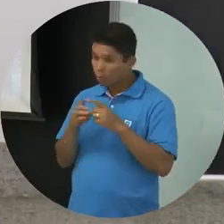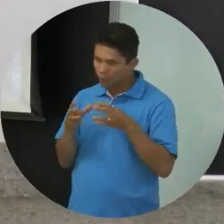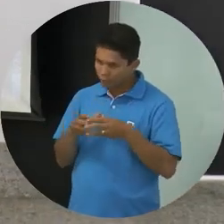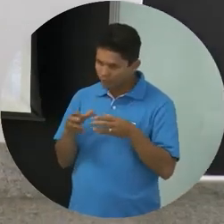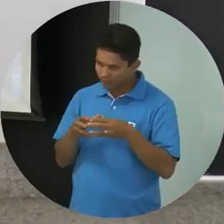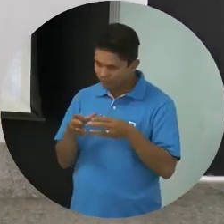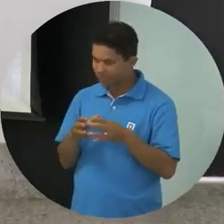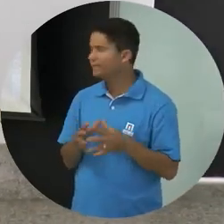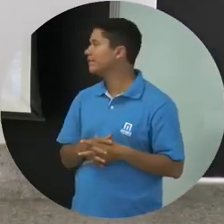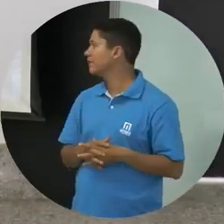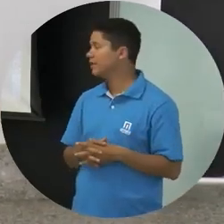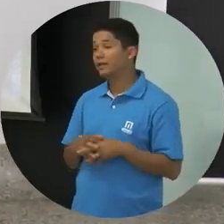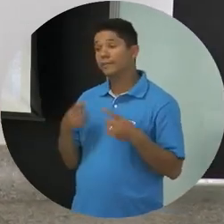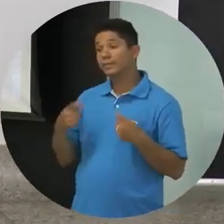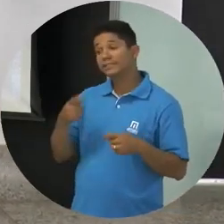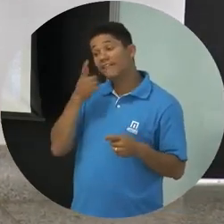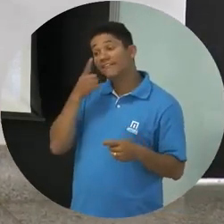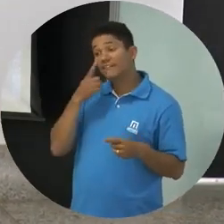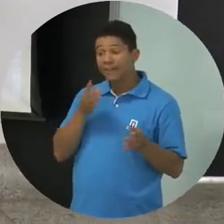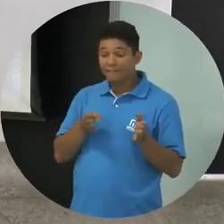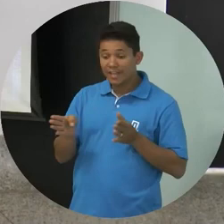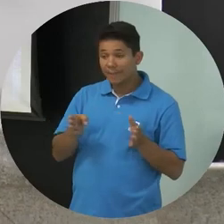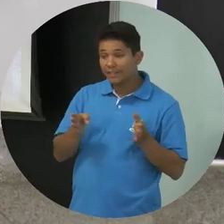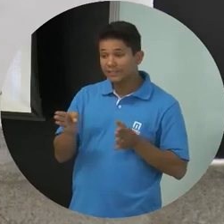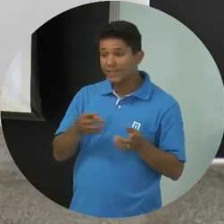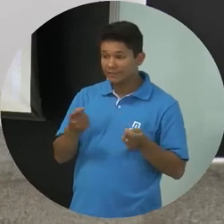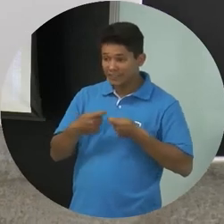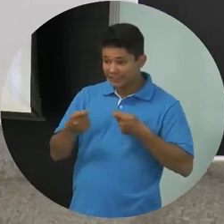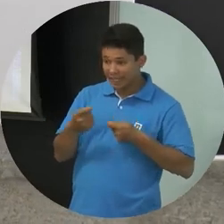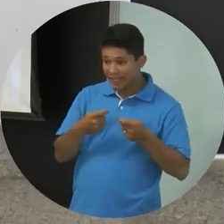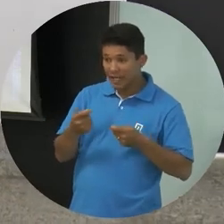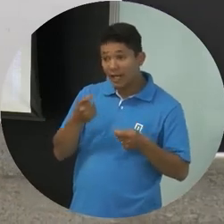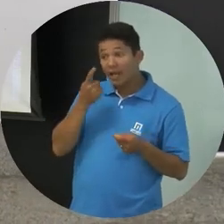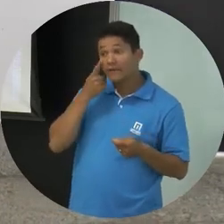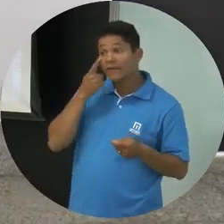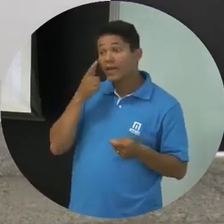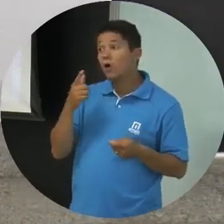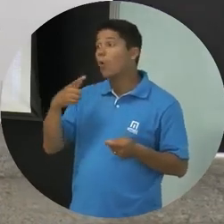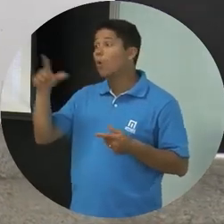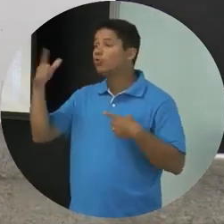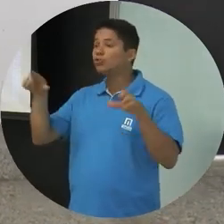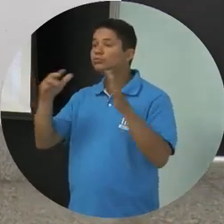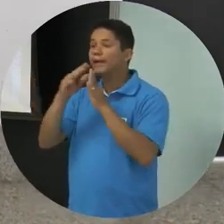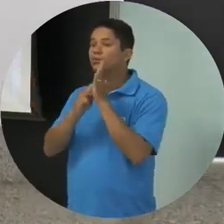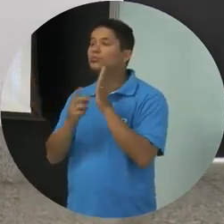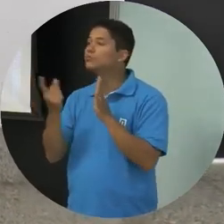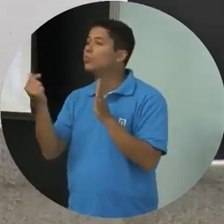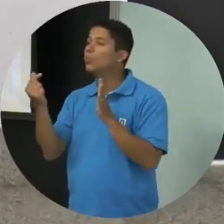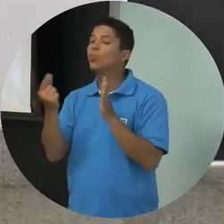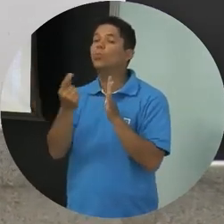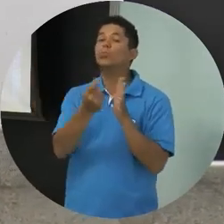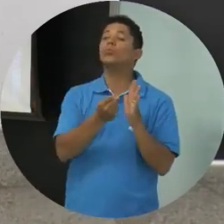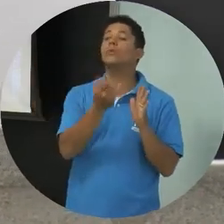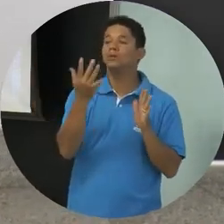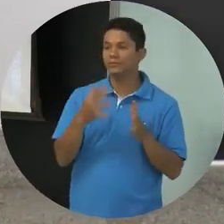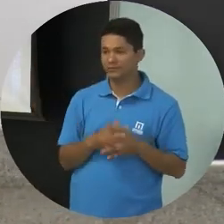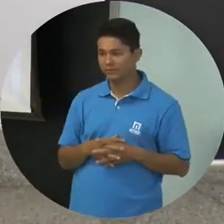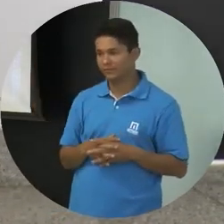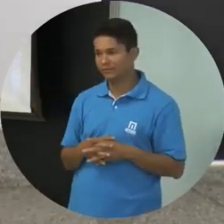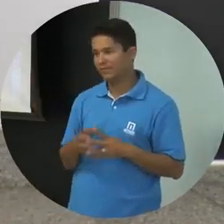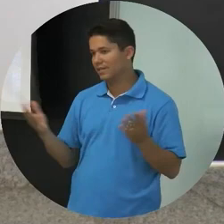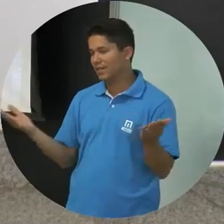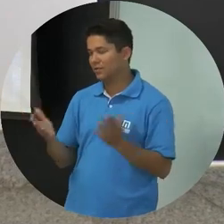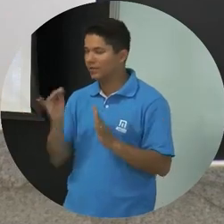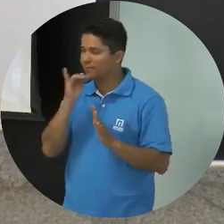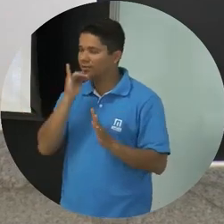sempre avaliar os outros métodos que eu tenho. Qual que eu vou usar? Agora, por exemplo, a gente está fazendo um